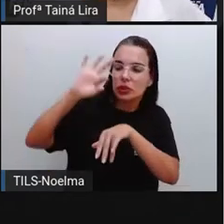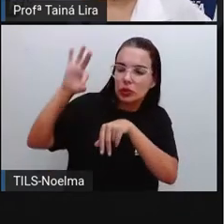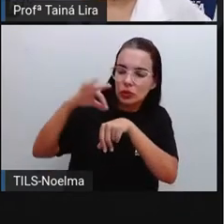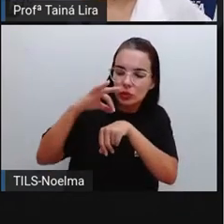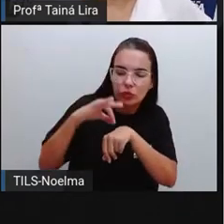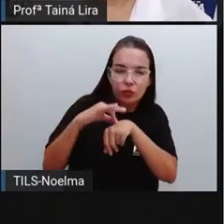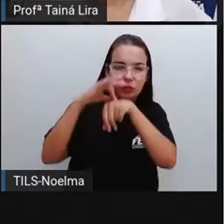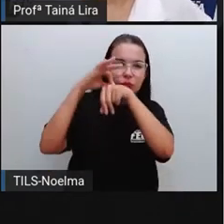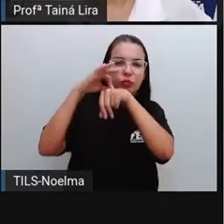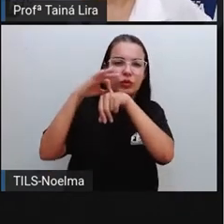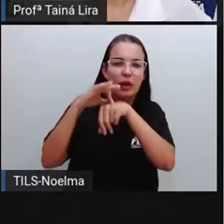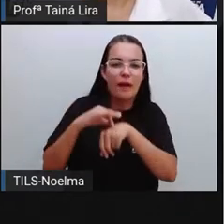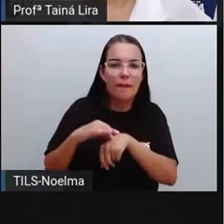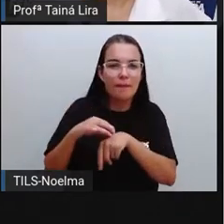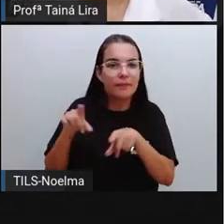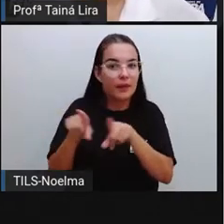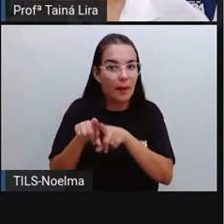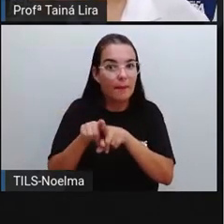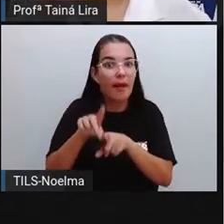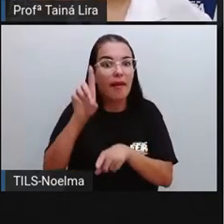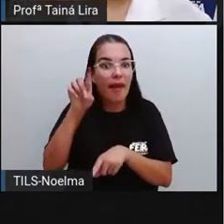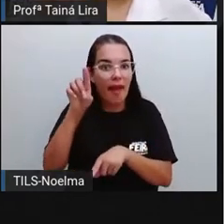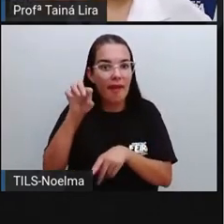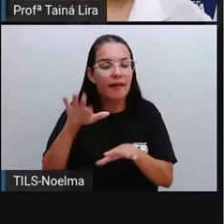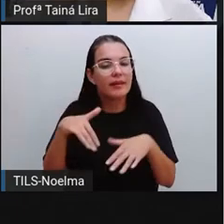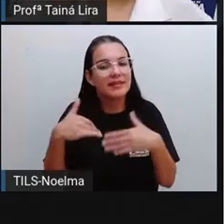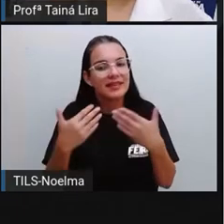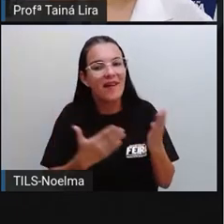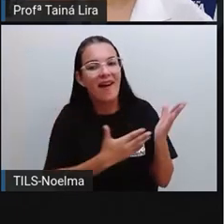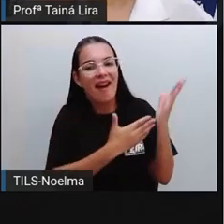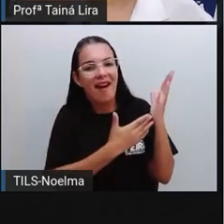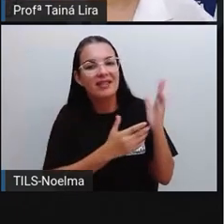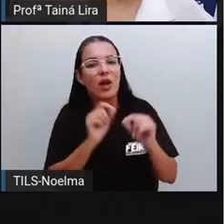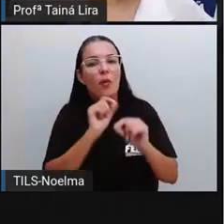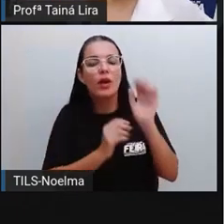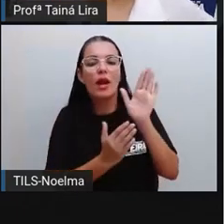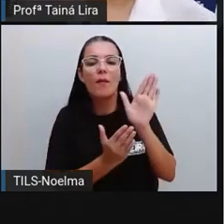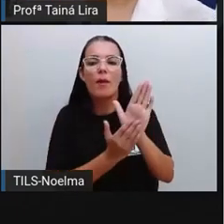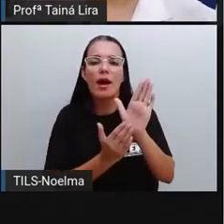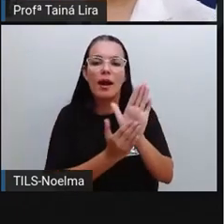luta contra o mosquito. Então, esse daqui já é